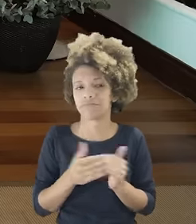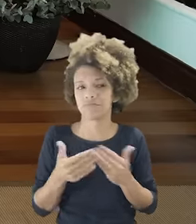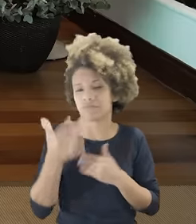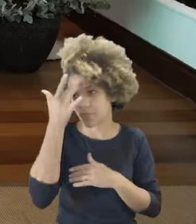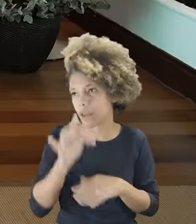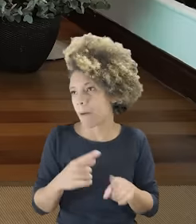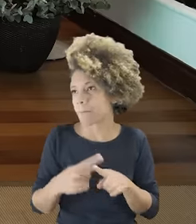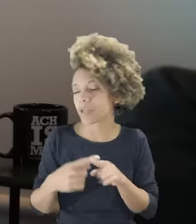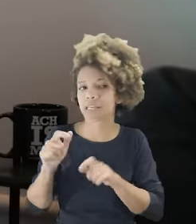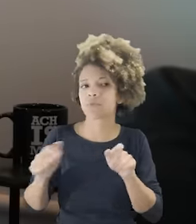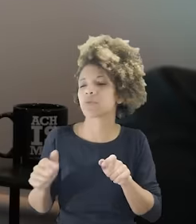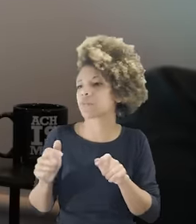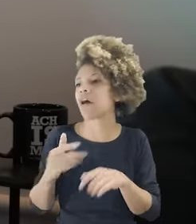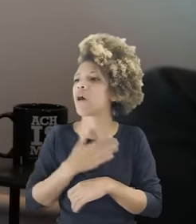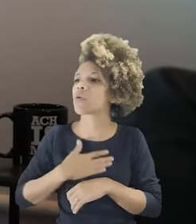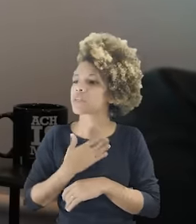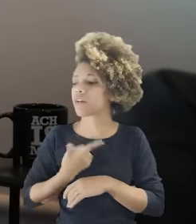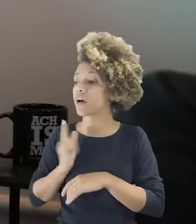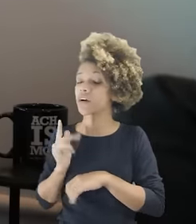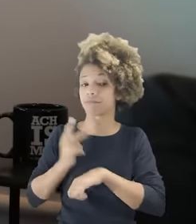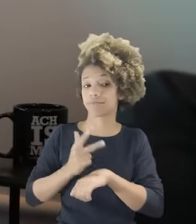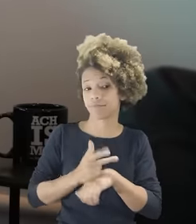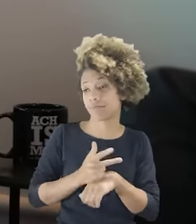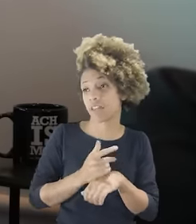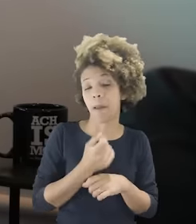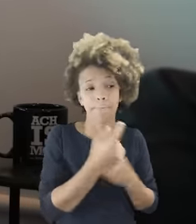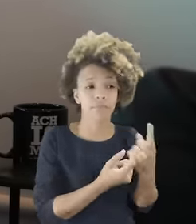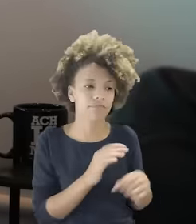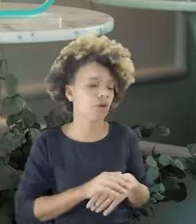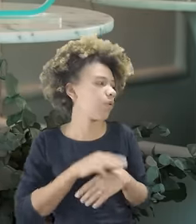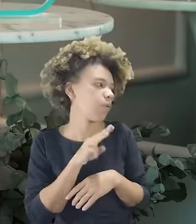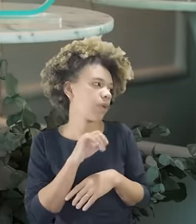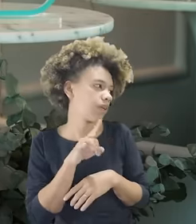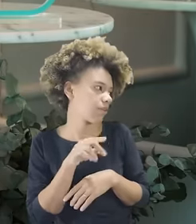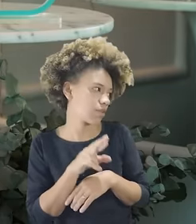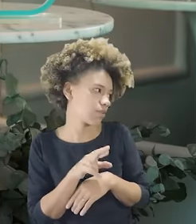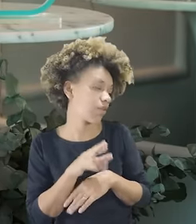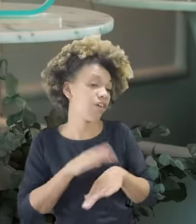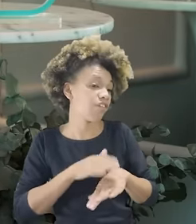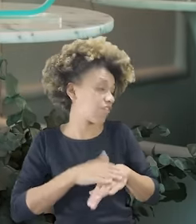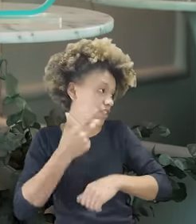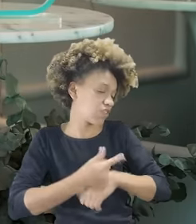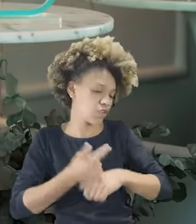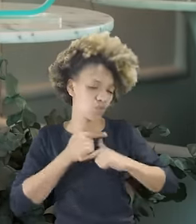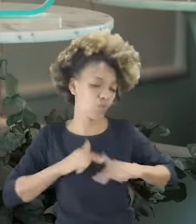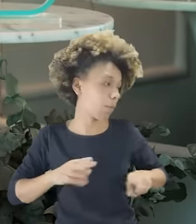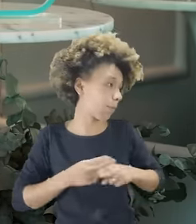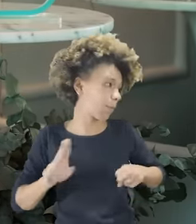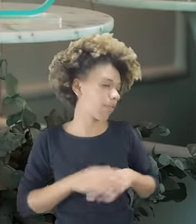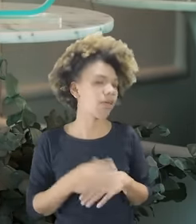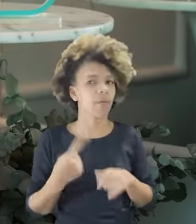porque cara as pessoas parecem pá eu gostava quando ela faz tão pouca gente por isso até hoje faz vídeo sem camisa